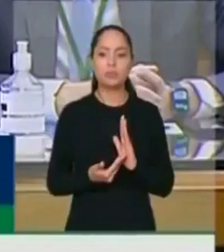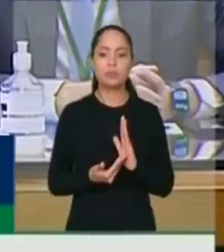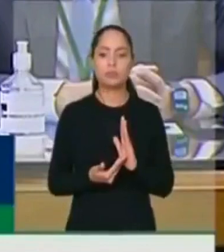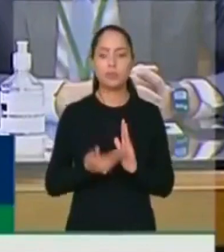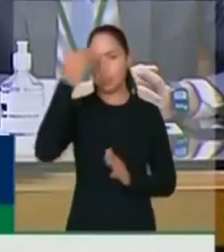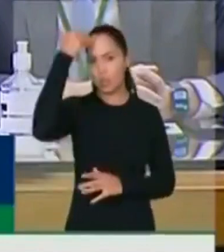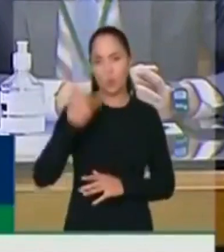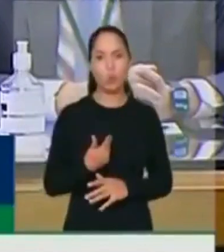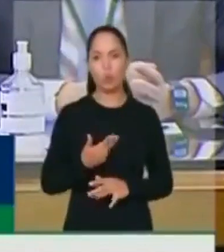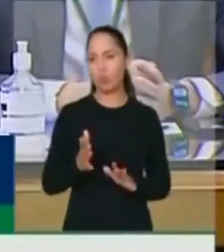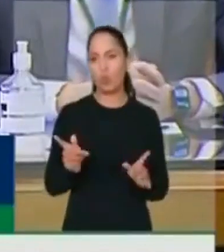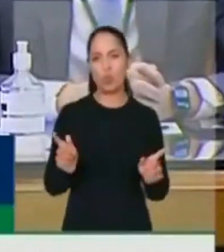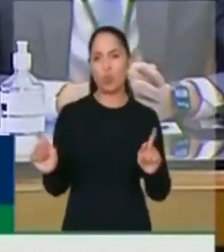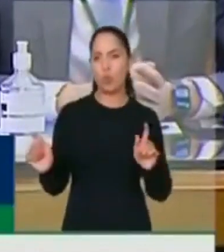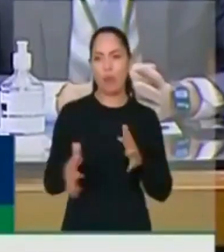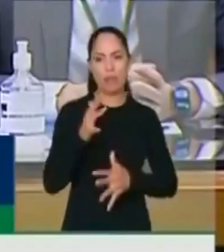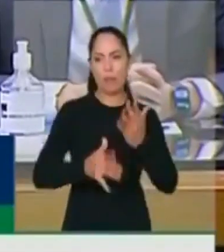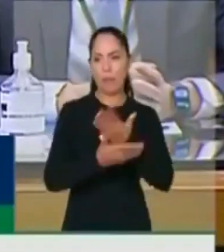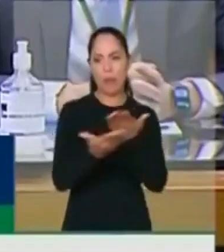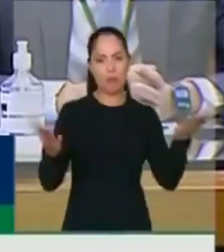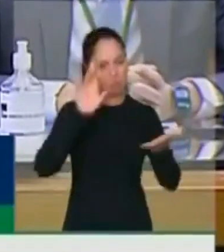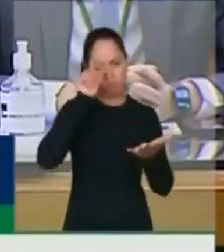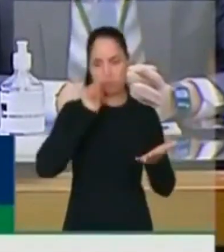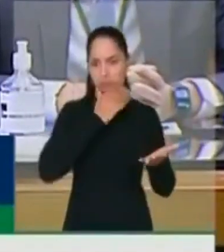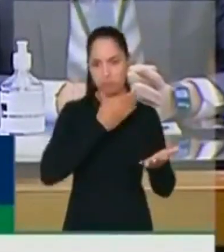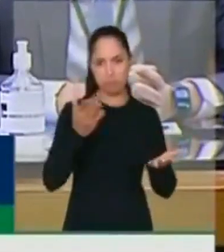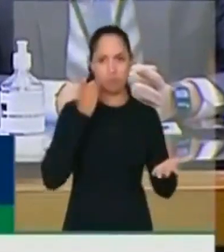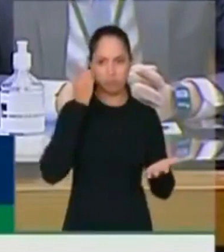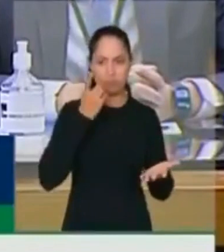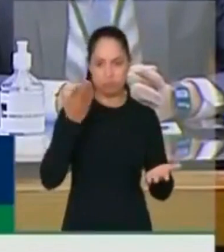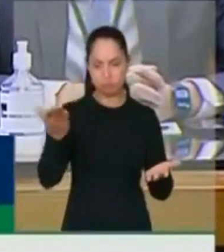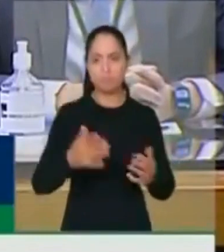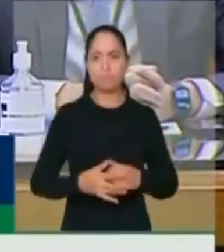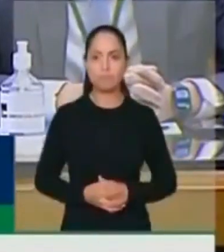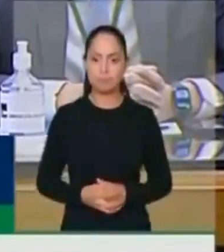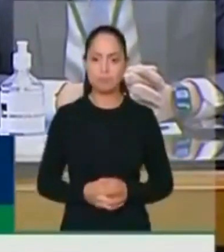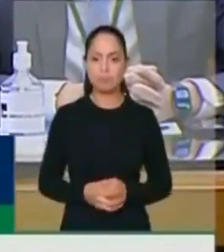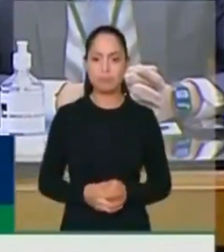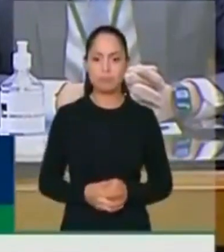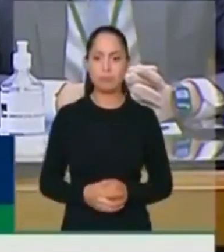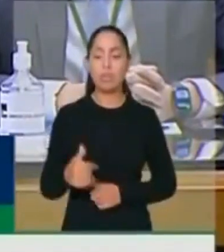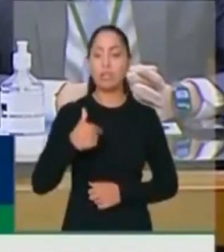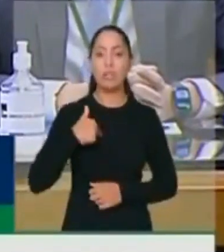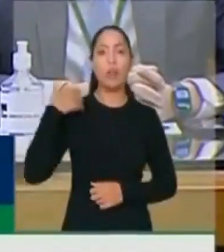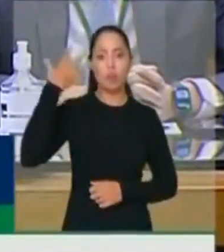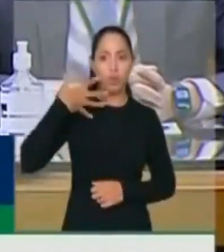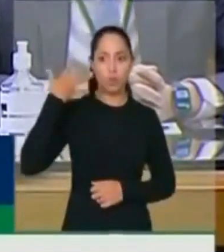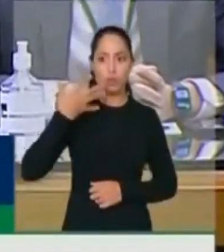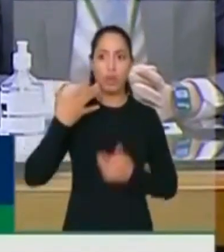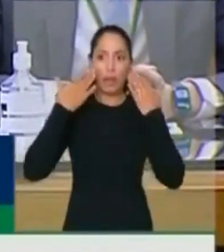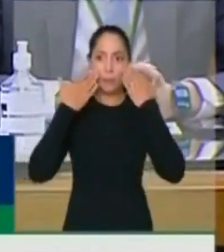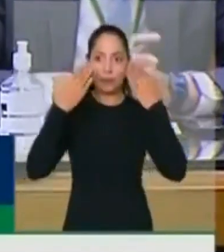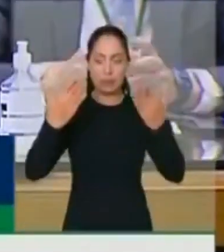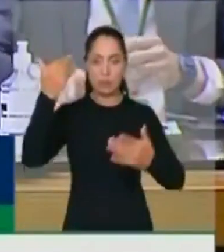Não vou incomodar muito os senhores e senhoras parlamentares, mas faço o meu último discurso à